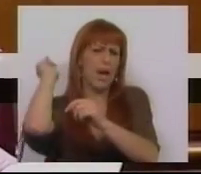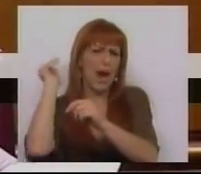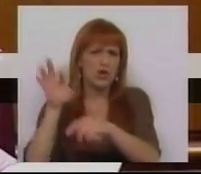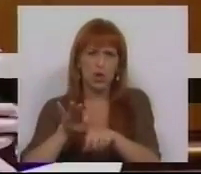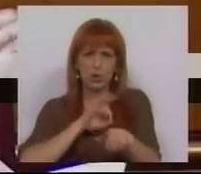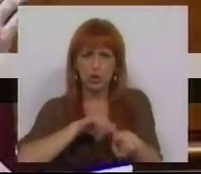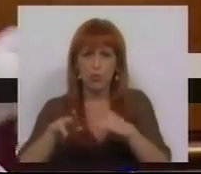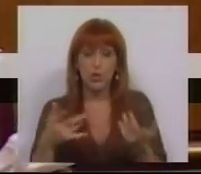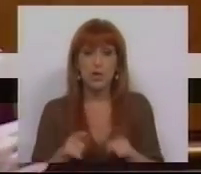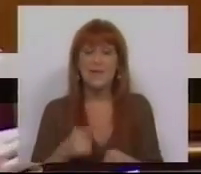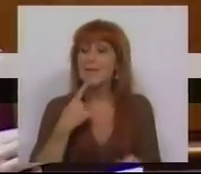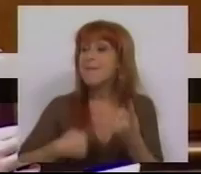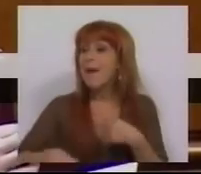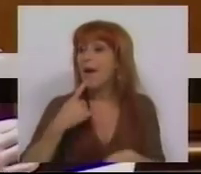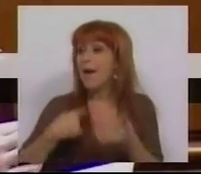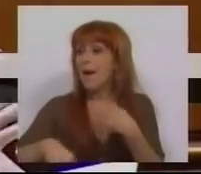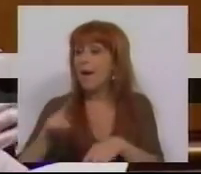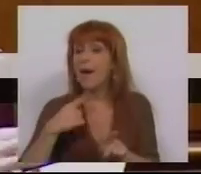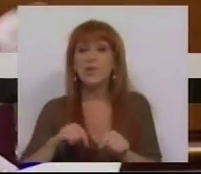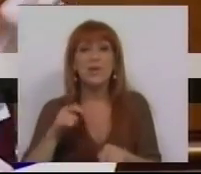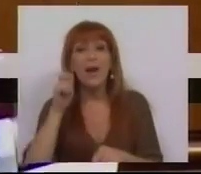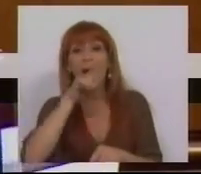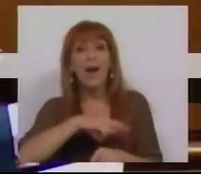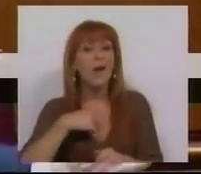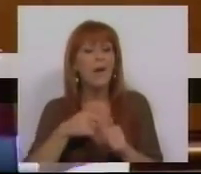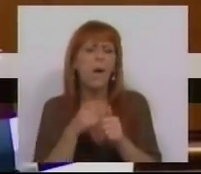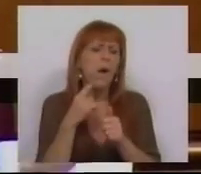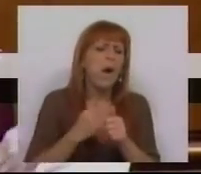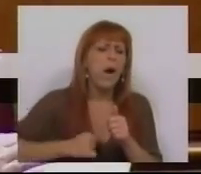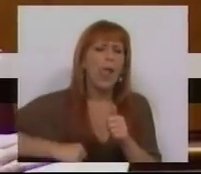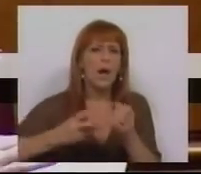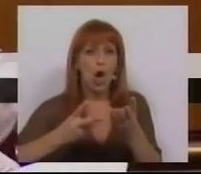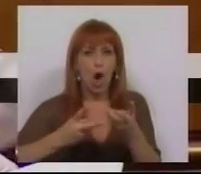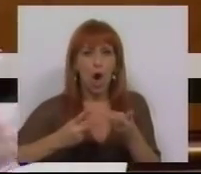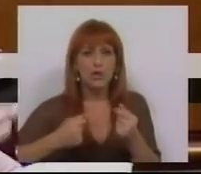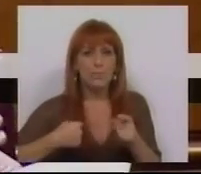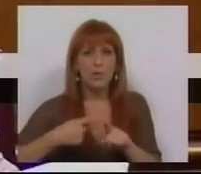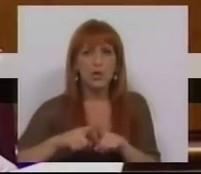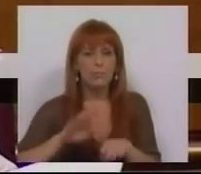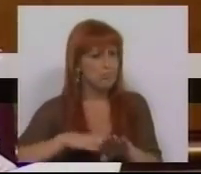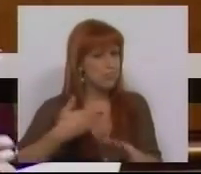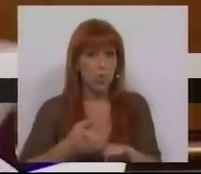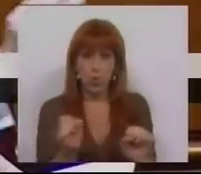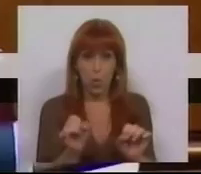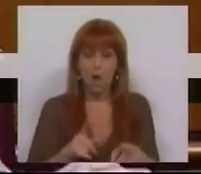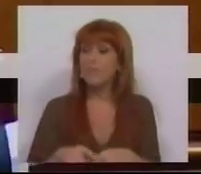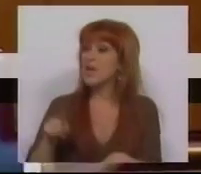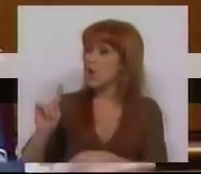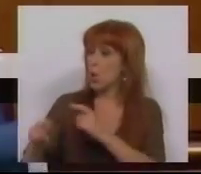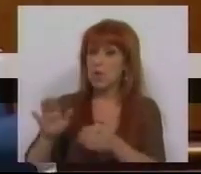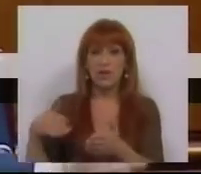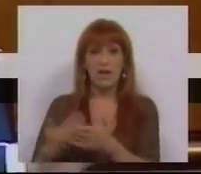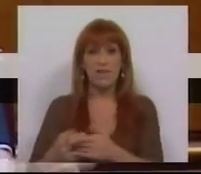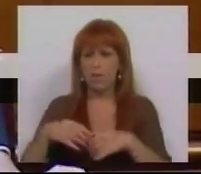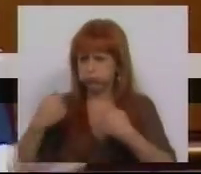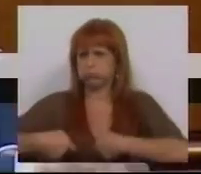Sr. Deputado. As queixas de que quem não cumpre os seus orçamentos não os vê reforçados e de que aqueles que